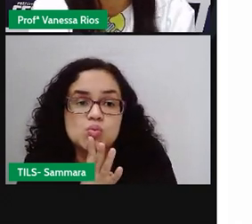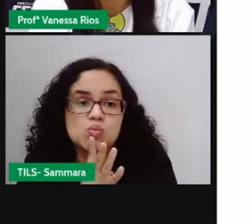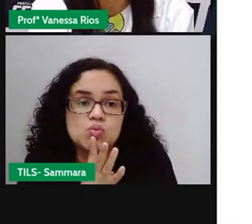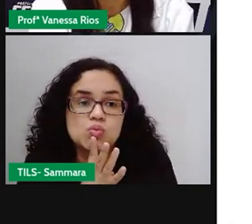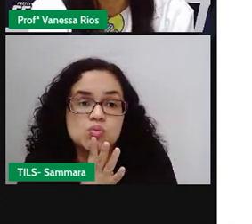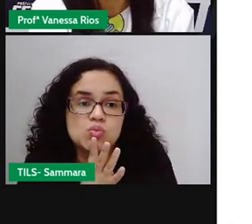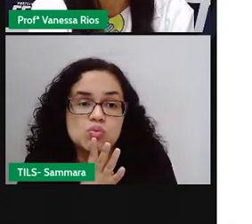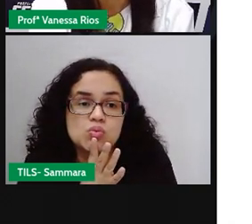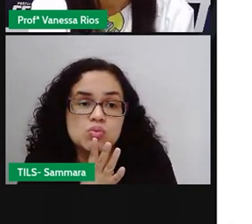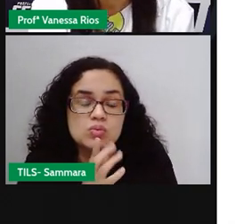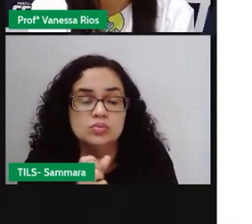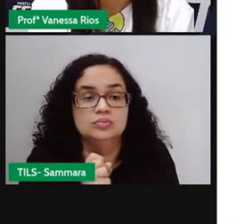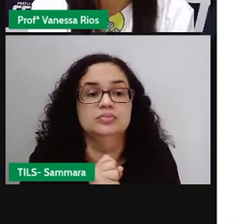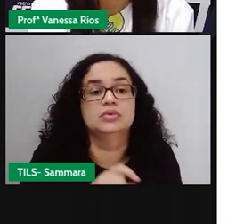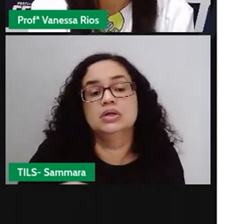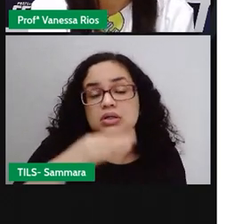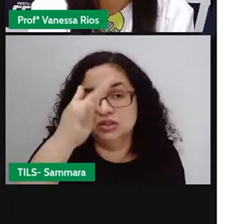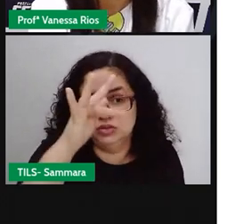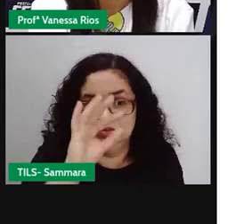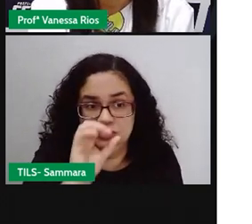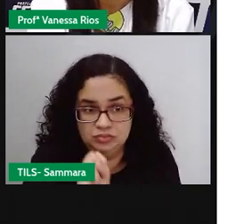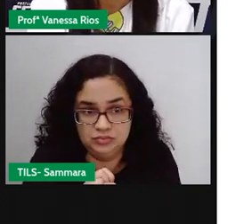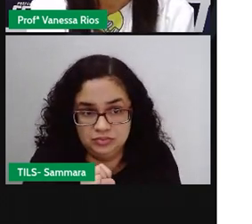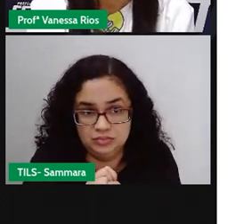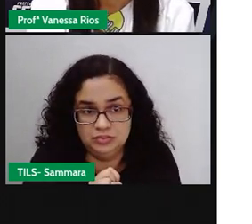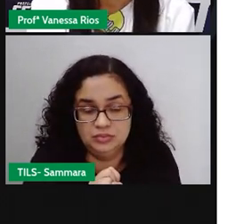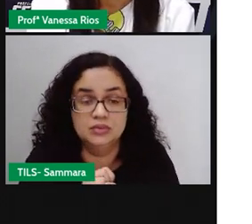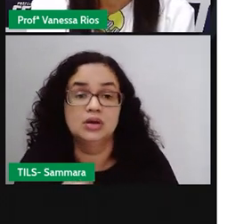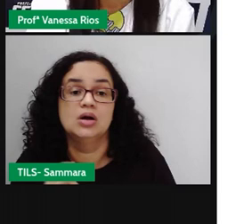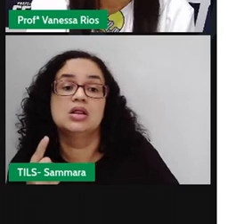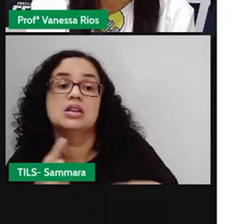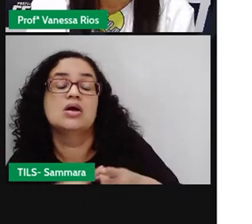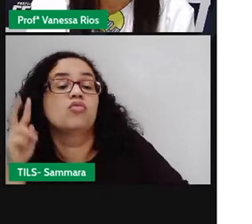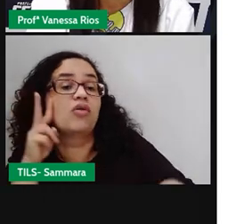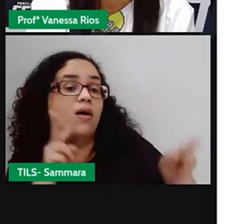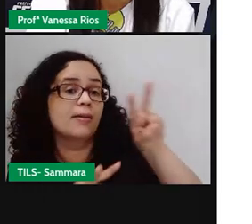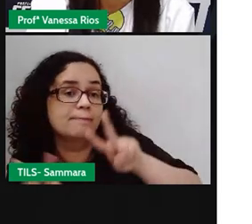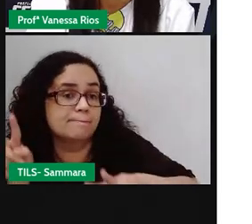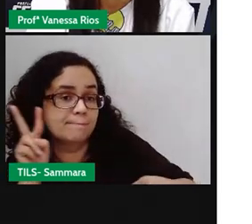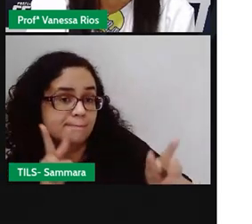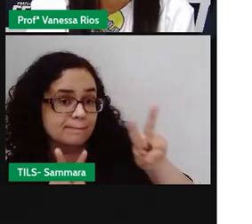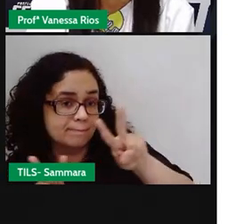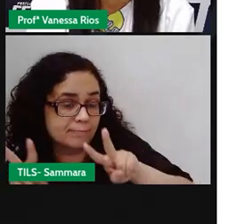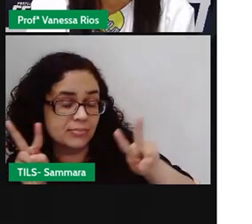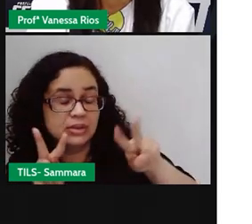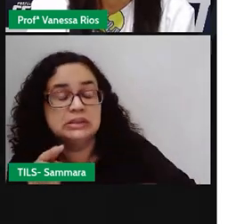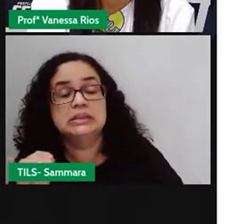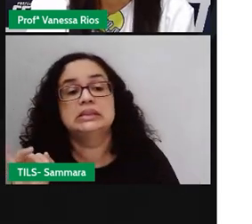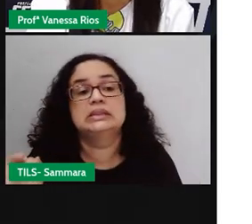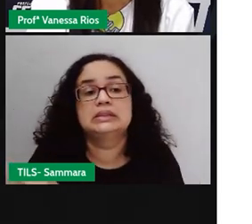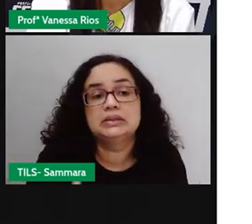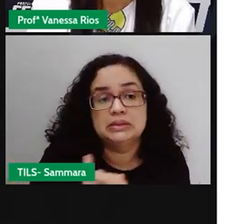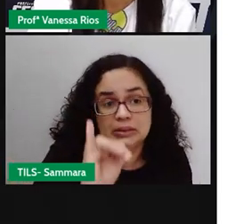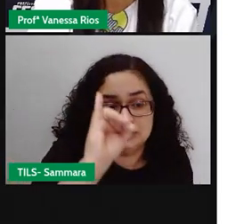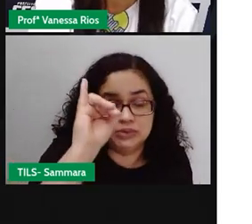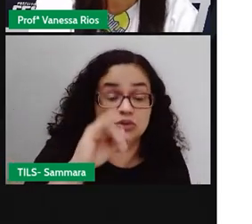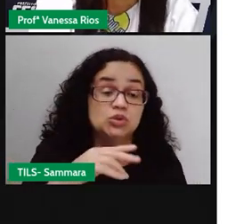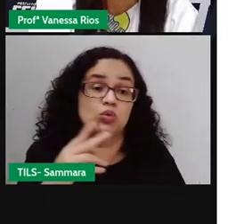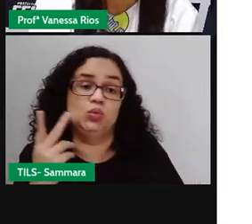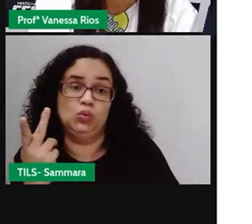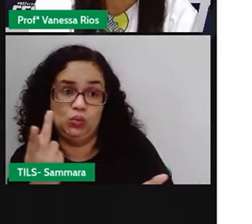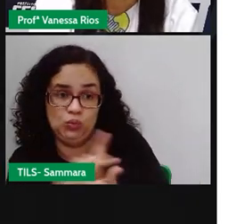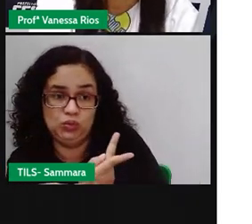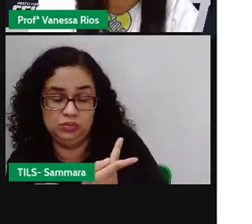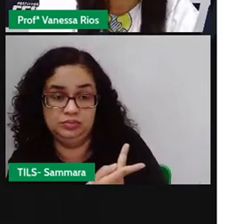como patrimônios de Feira de Santana. O que a gente pode observar que é muito importante que isso